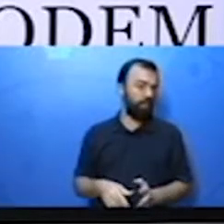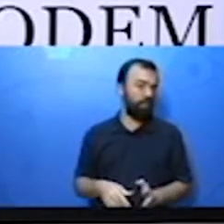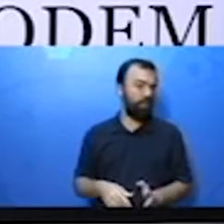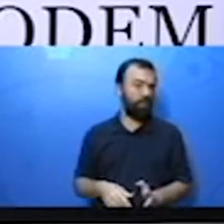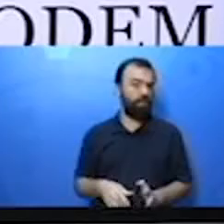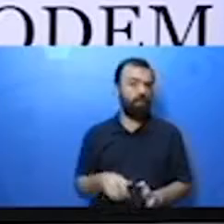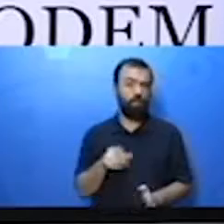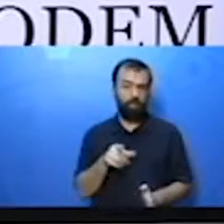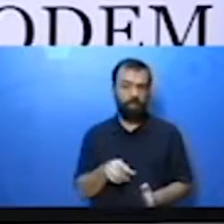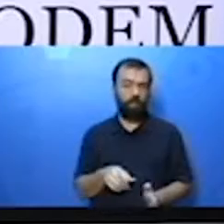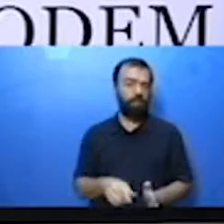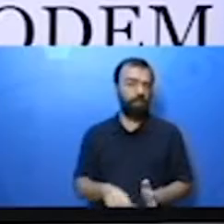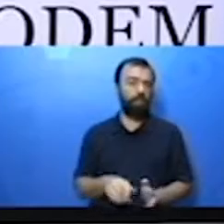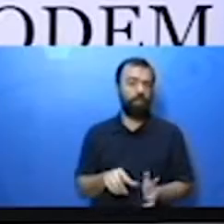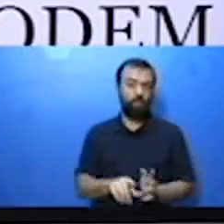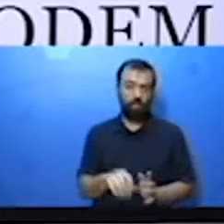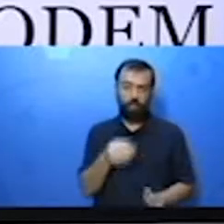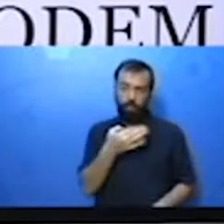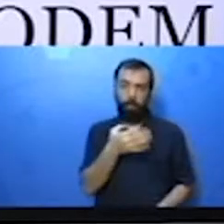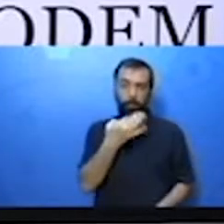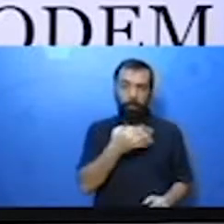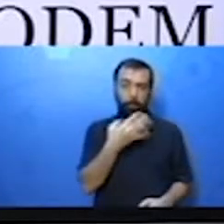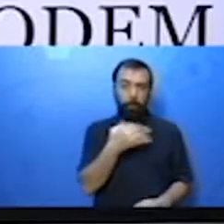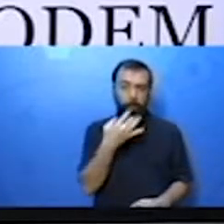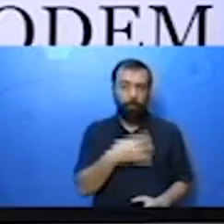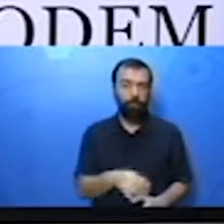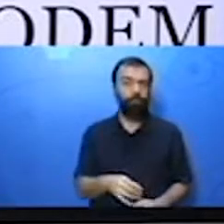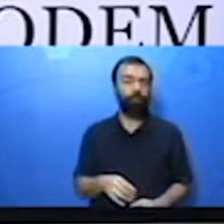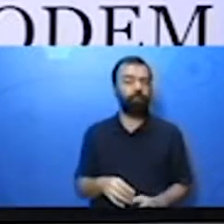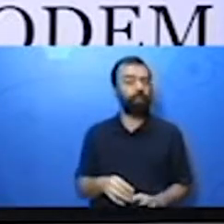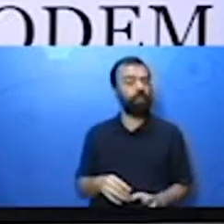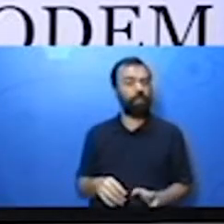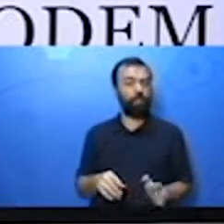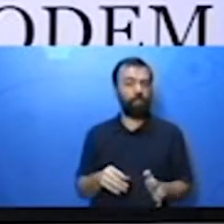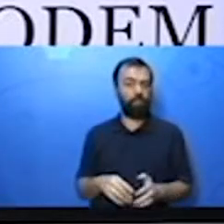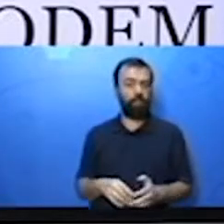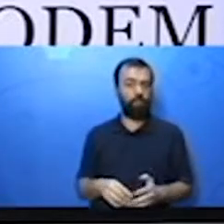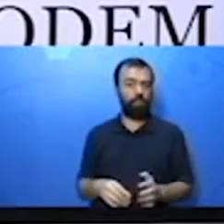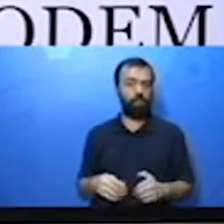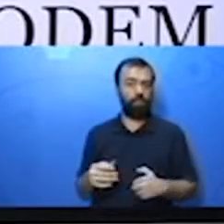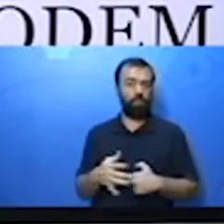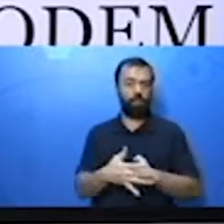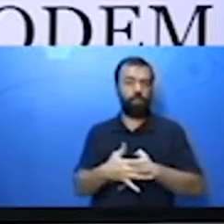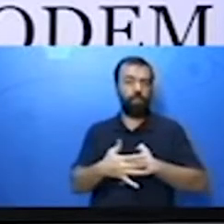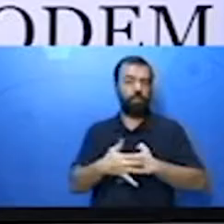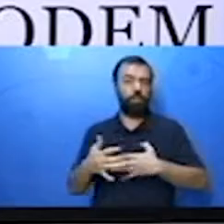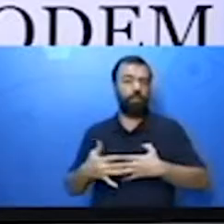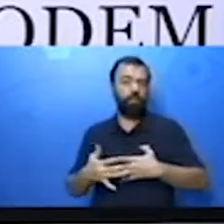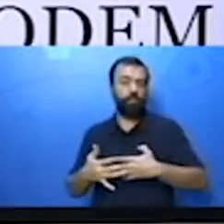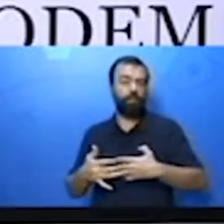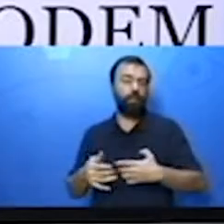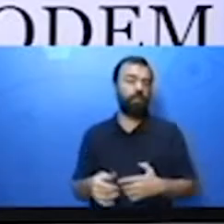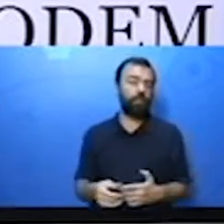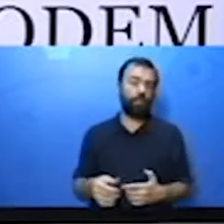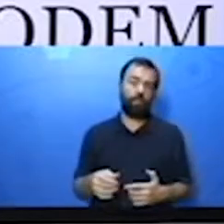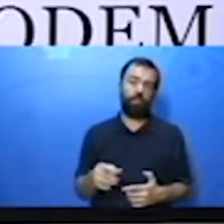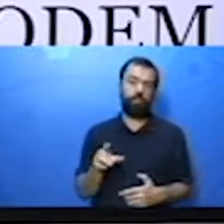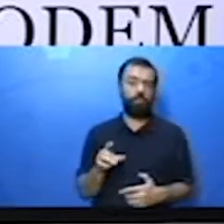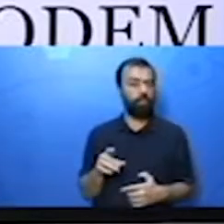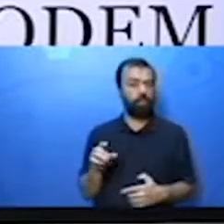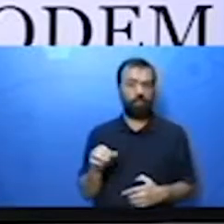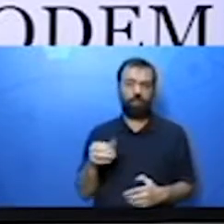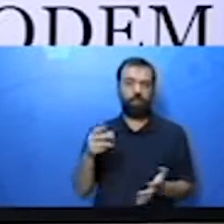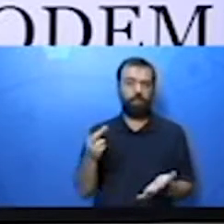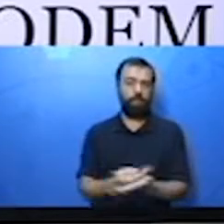seja, você tomou bastante medicação. Aí vai dar um resultado nos seus exames, mas não é o resultado correto,